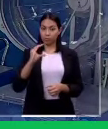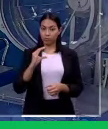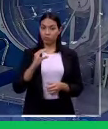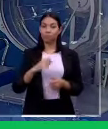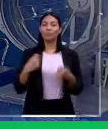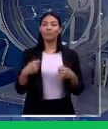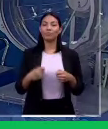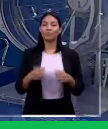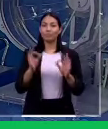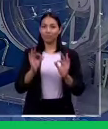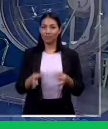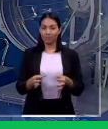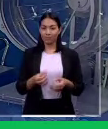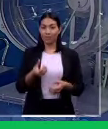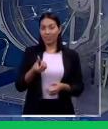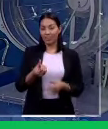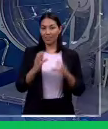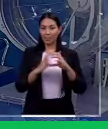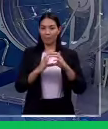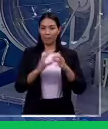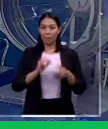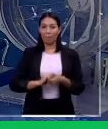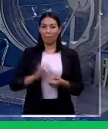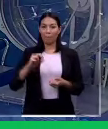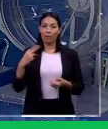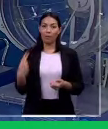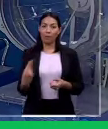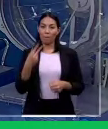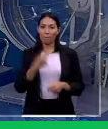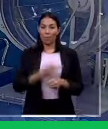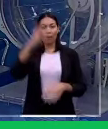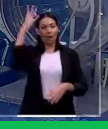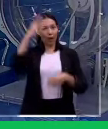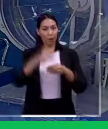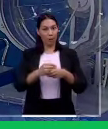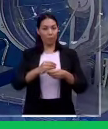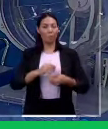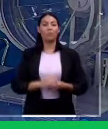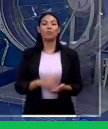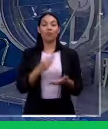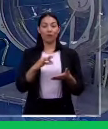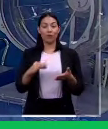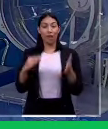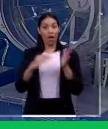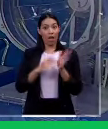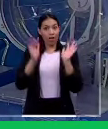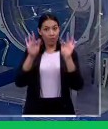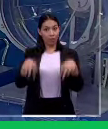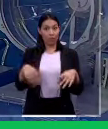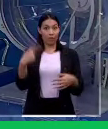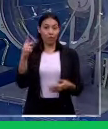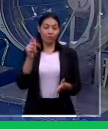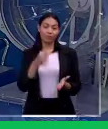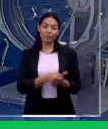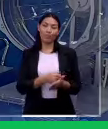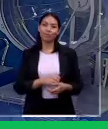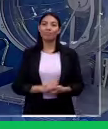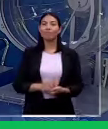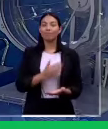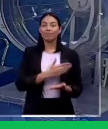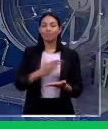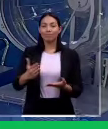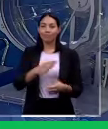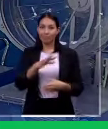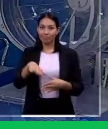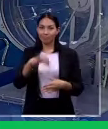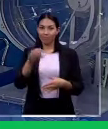números, senão o prêmio acumula para o próximo sorteio e fica ainda maior. Então confira do início ao fim a sua aposta. E para darmos início ao